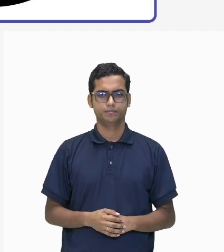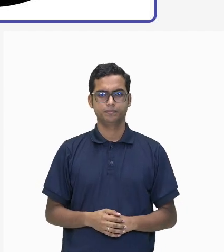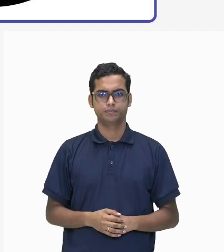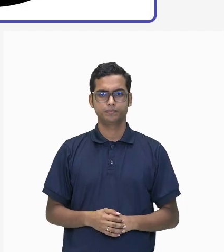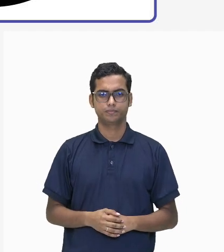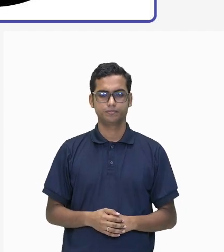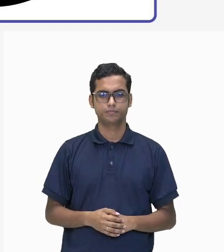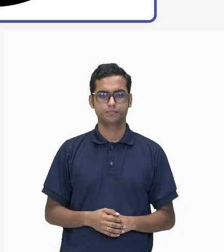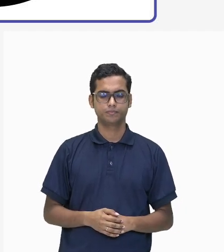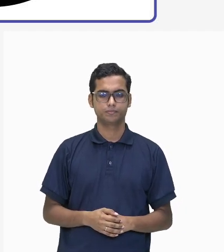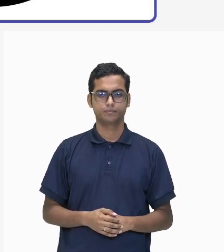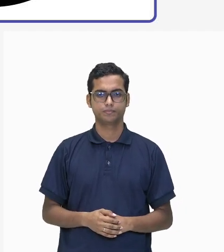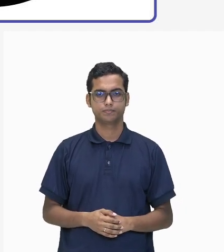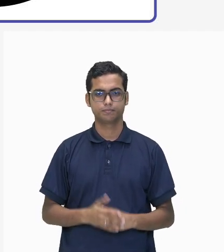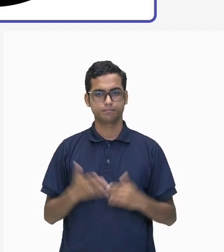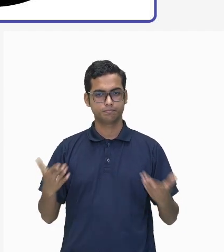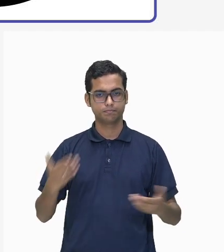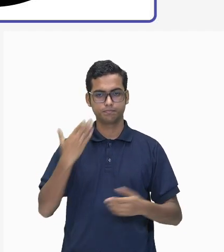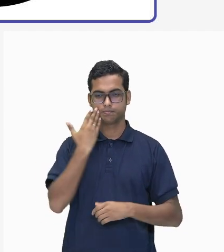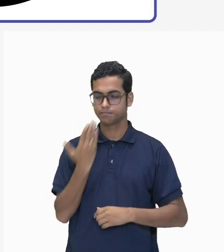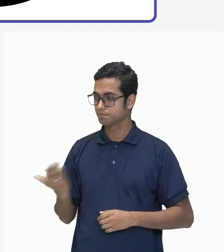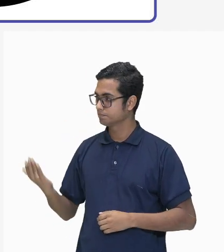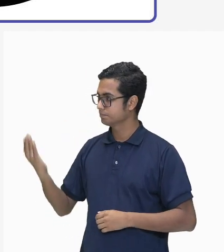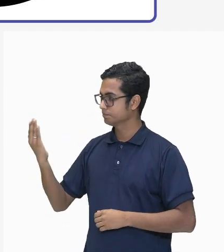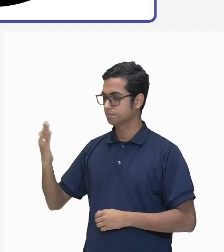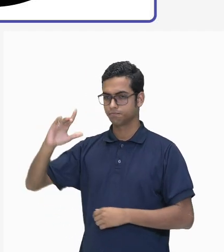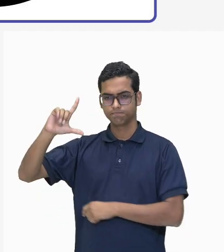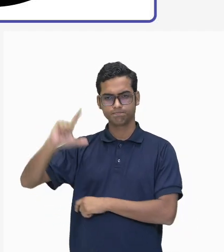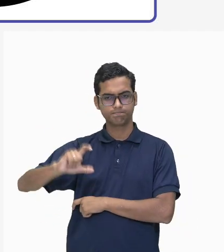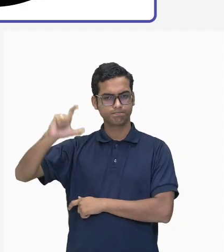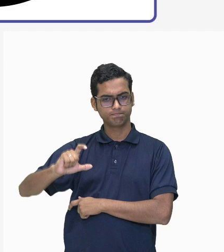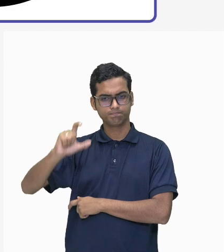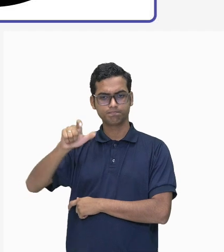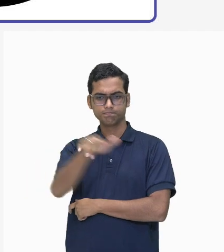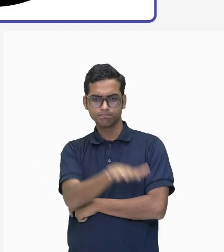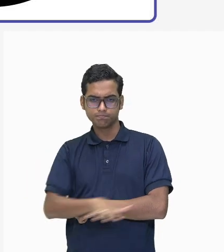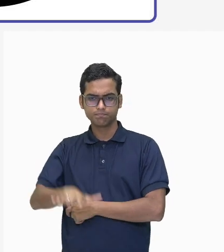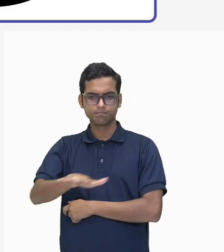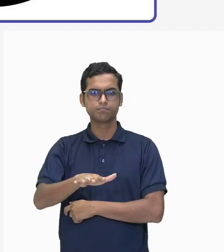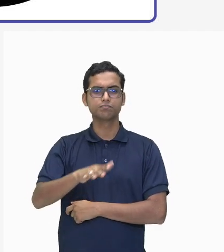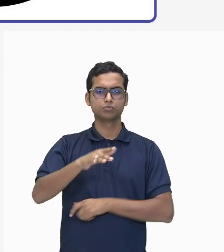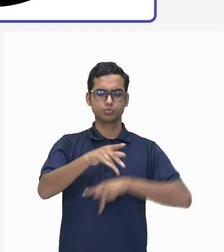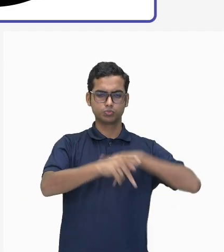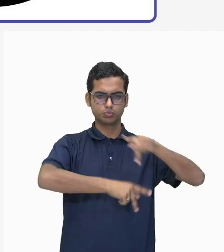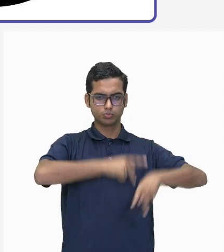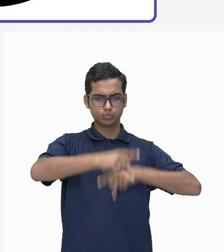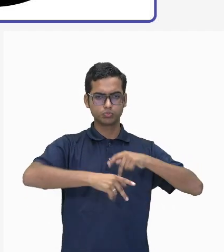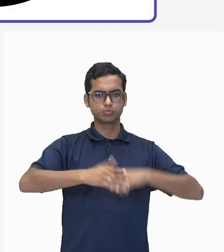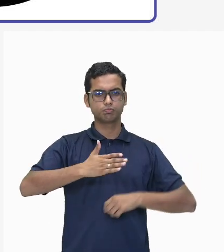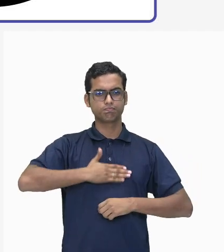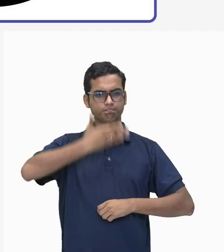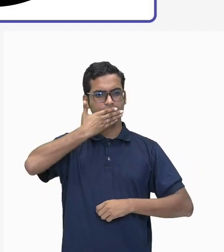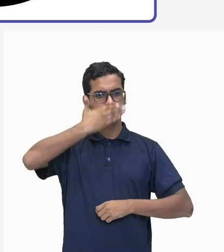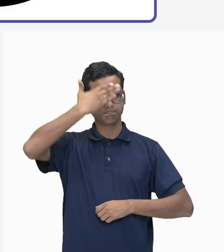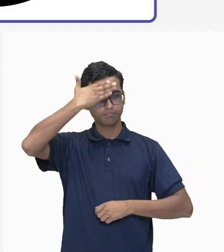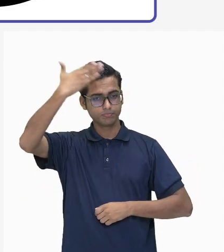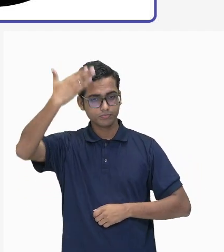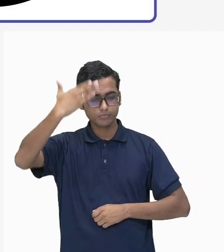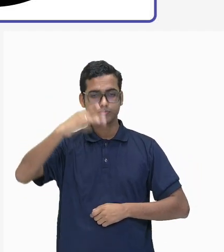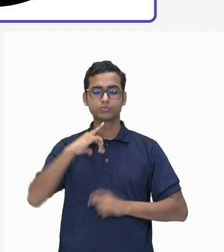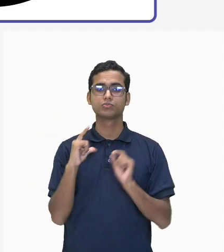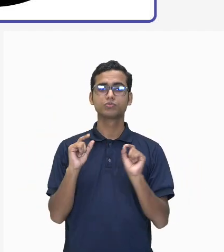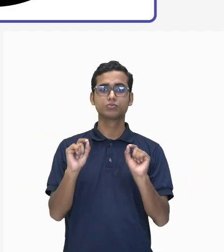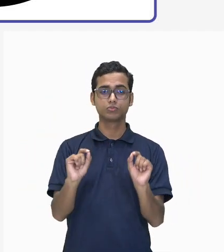nós poderíamos dizer que todos os islâmicos, todos os muçulmanos, têm a